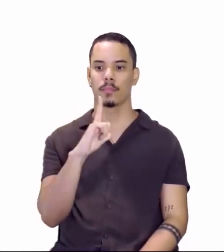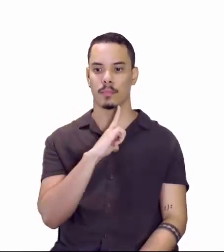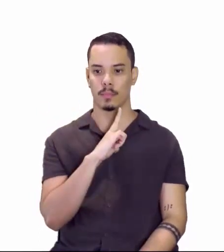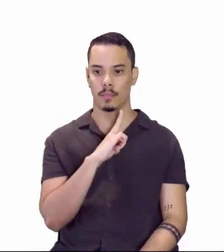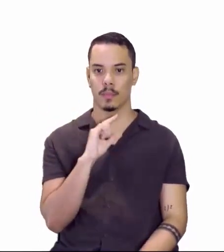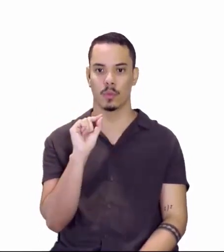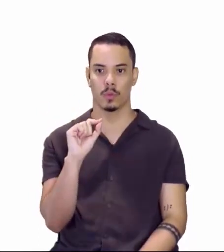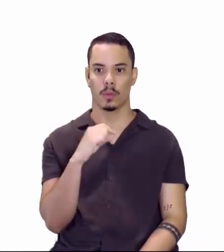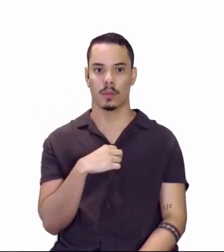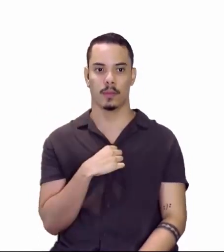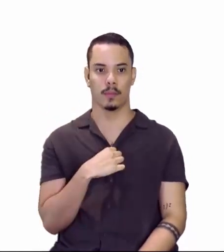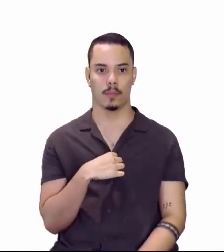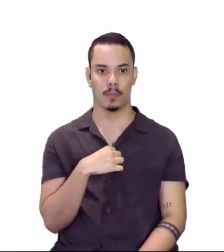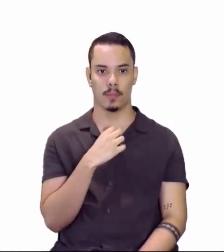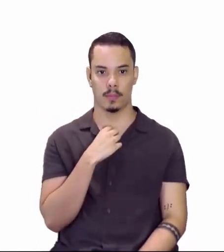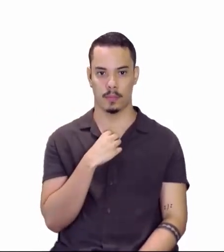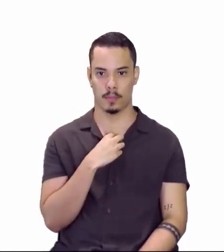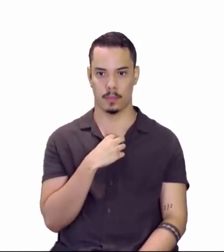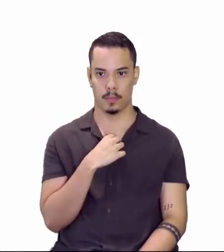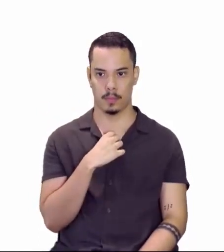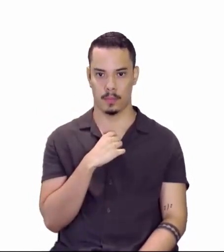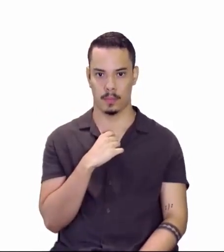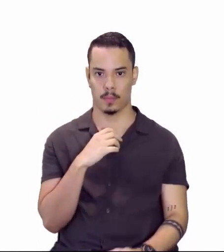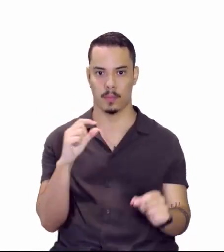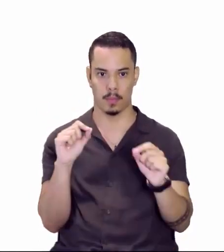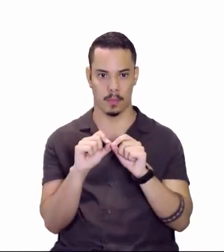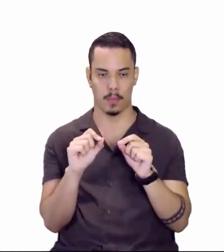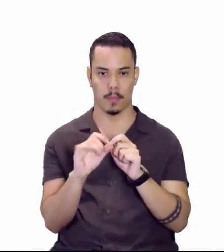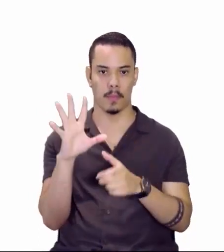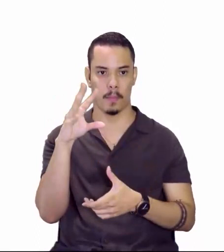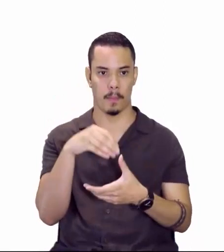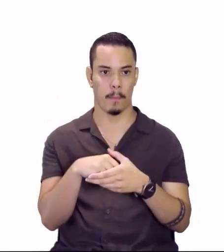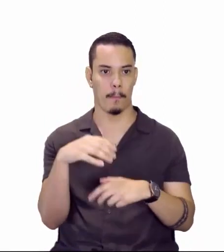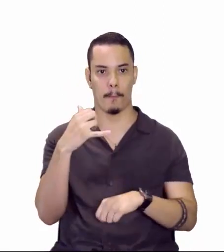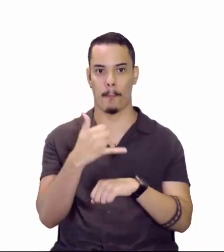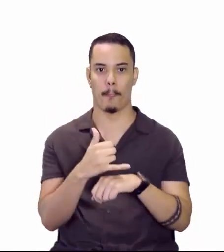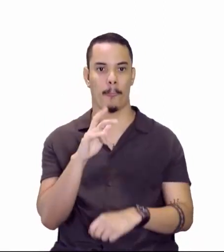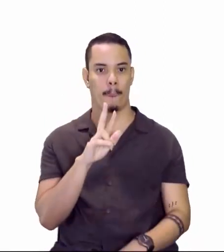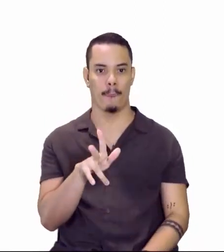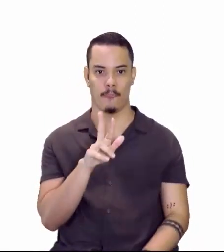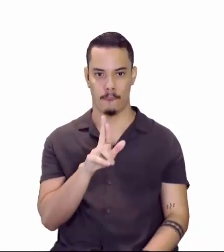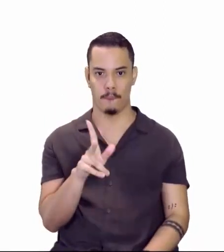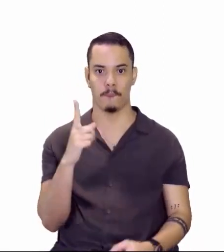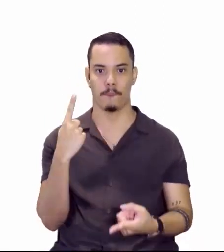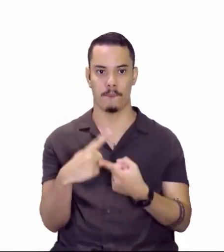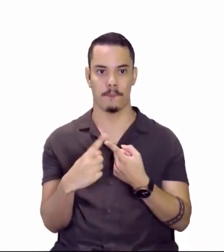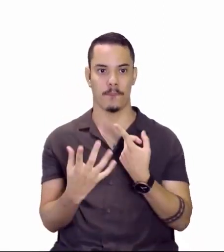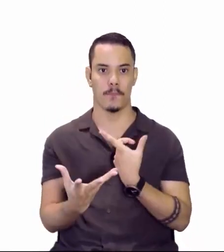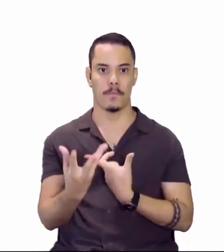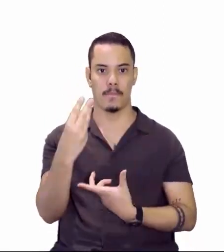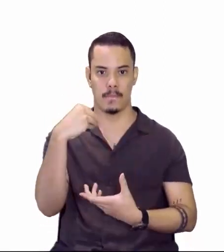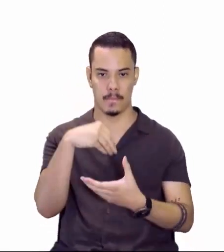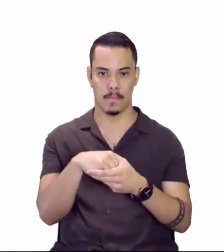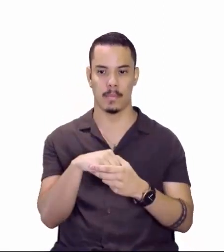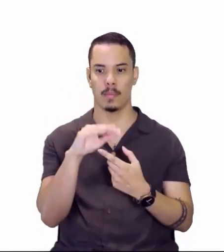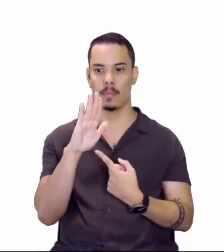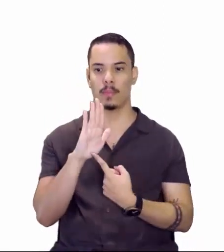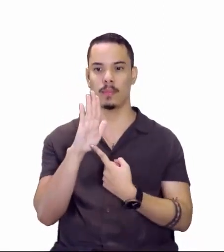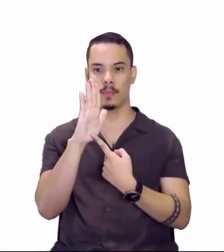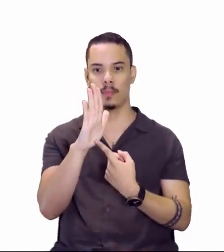exatamente ele faz parte dos elementos químicos não metais, não é isso? Pois os elementos que